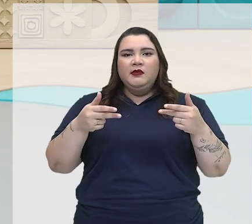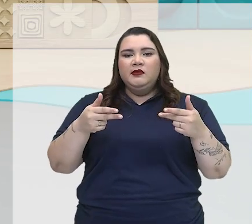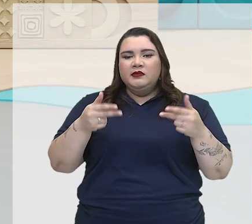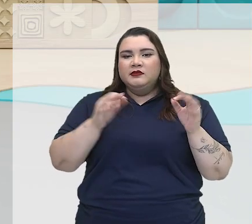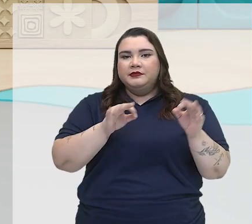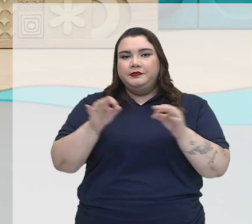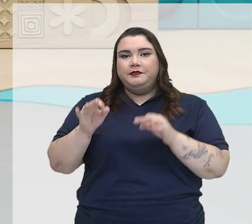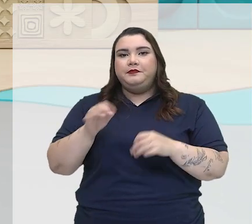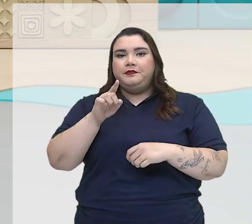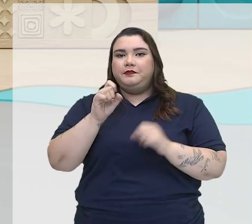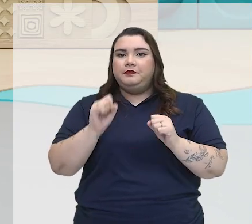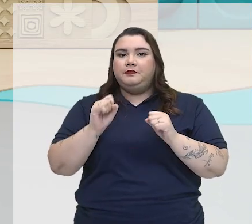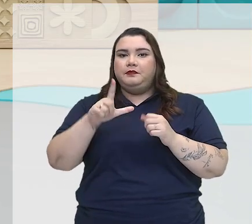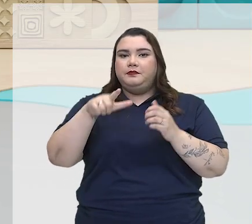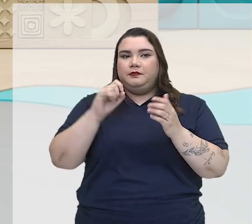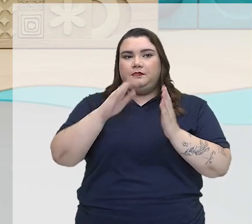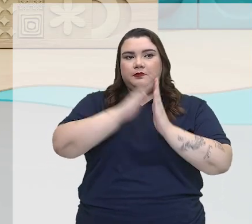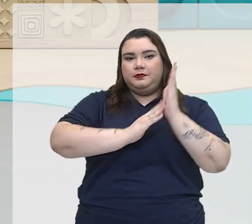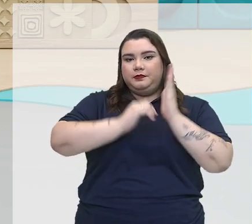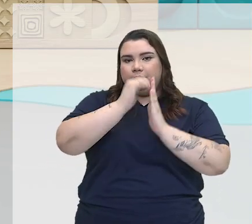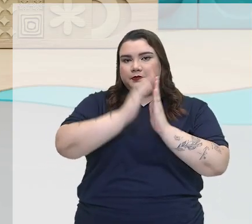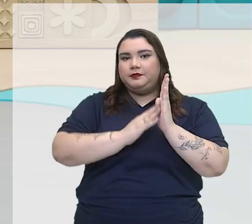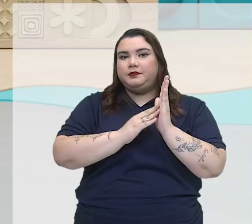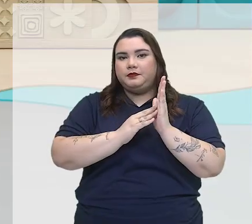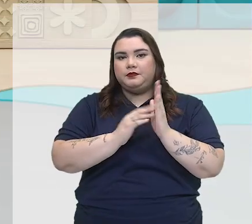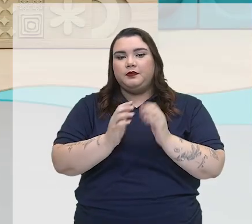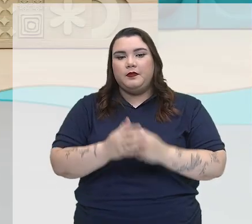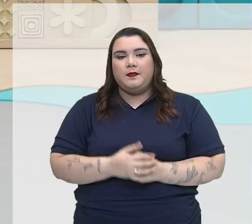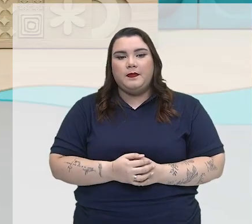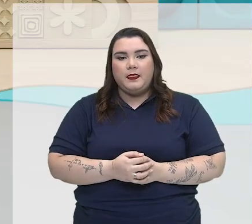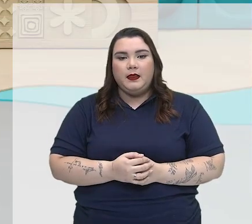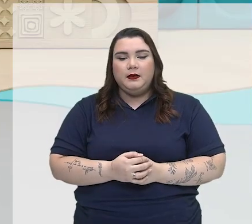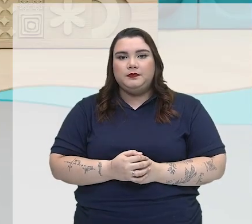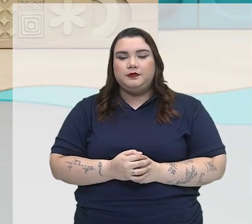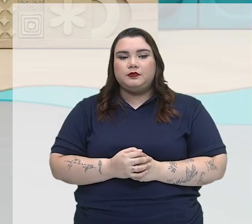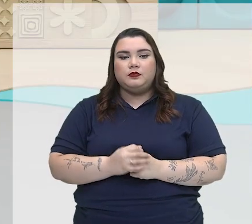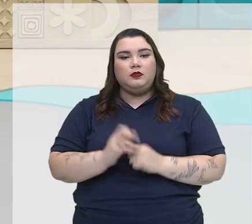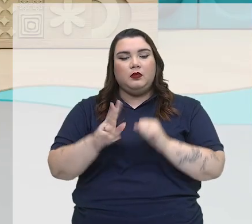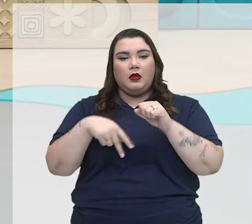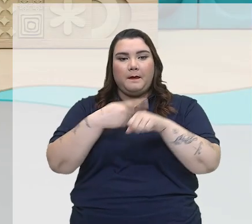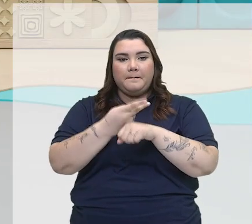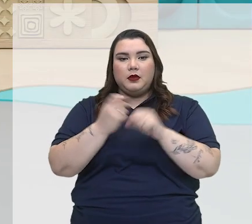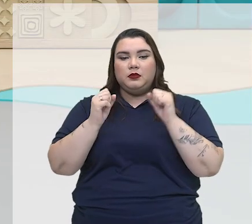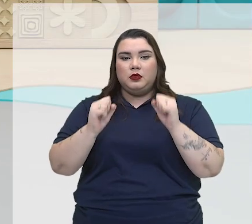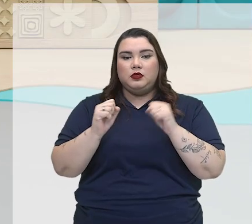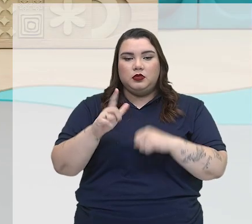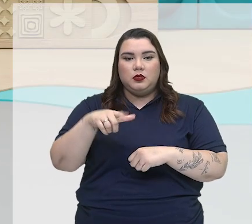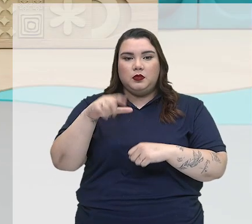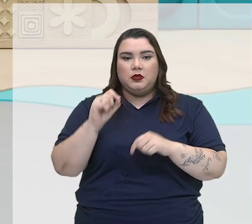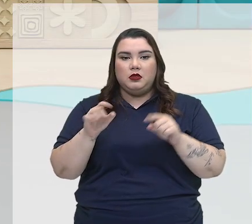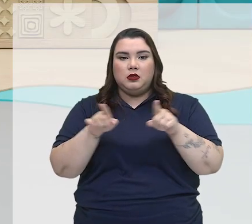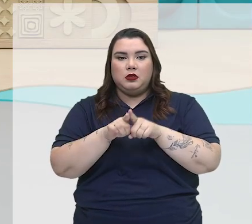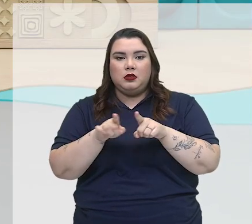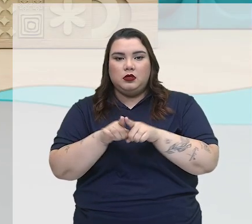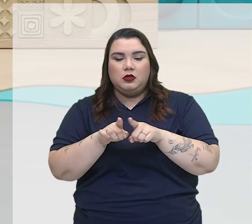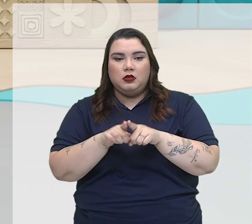vai pintar o quê? Na tela. Então, depois disso, você pode escolher também